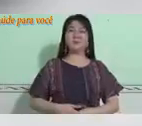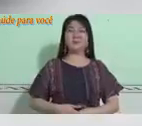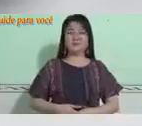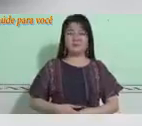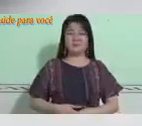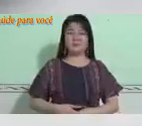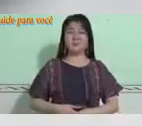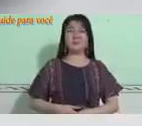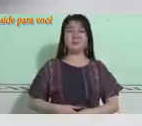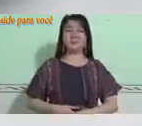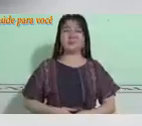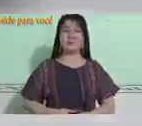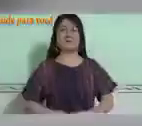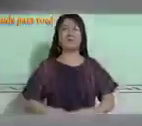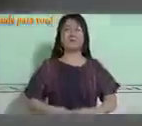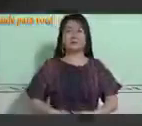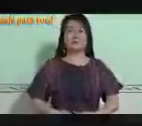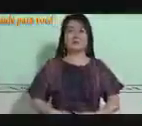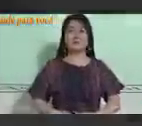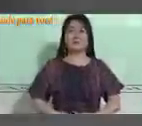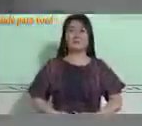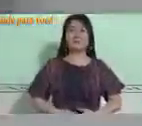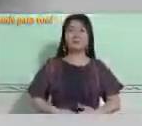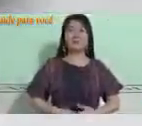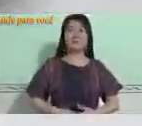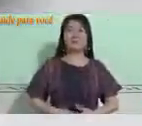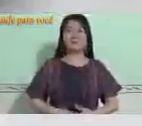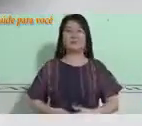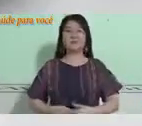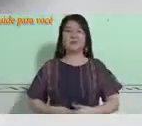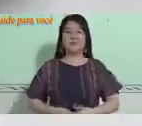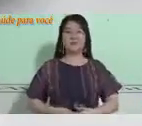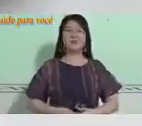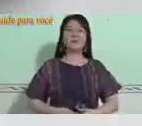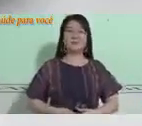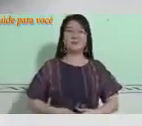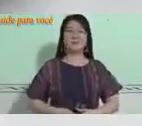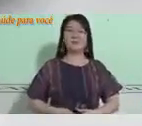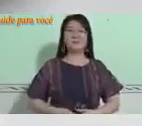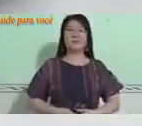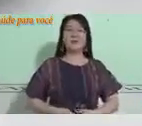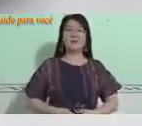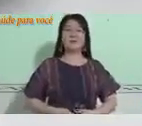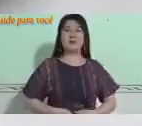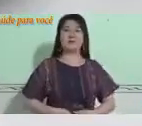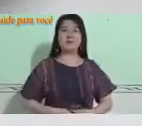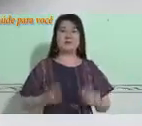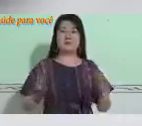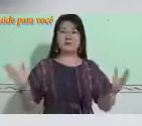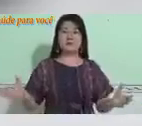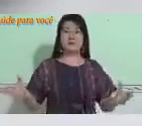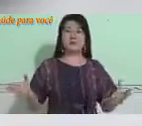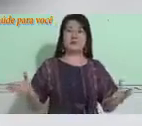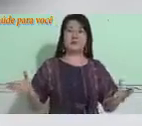caracterizada pela excreção excessiva de proteínas devido à lesão constante nos vasos sanguíneos dos rins, podendo acontecer